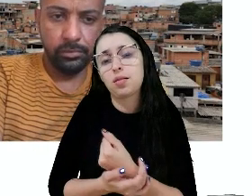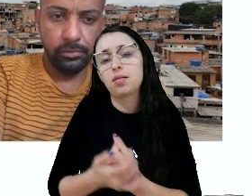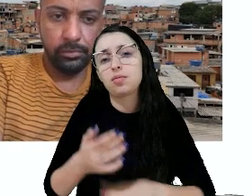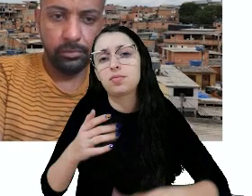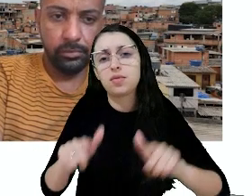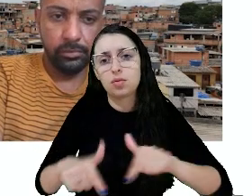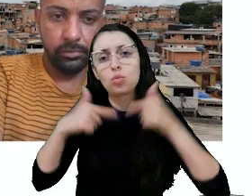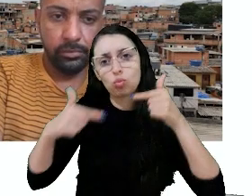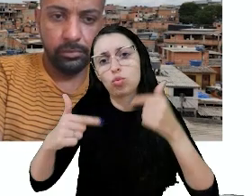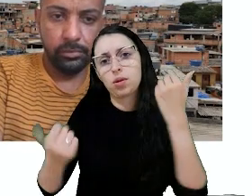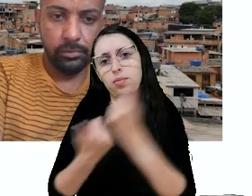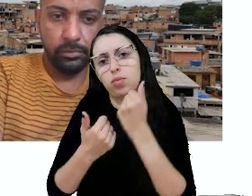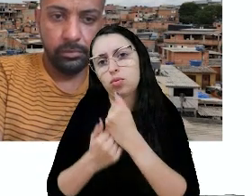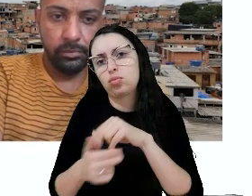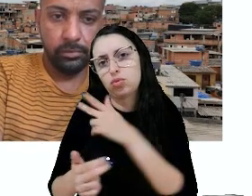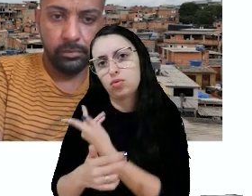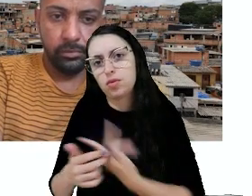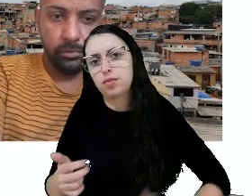para enfrentamento.